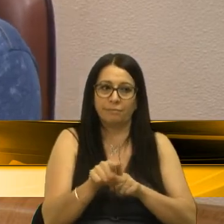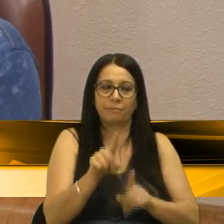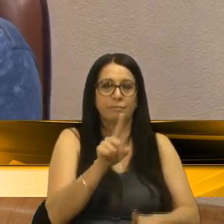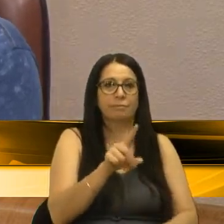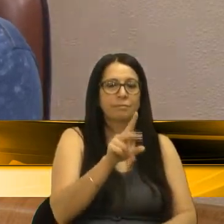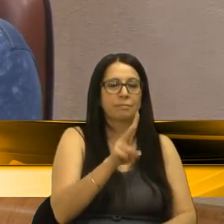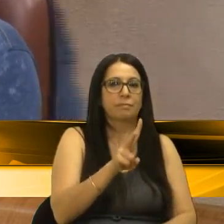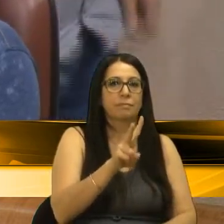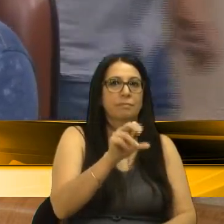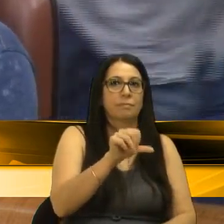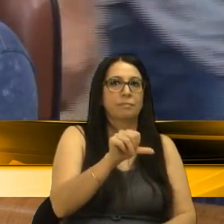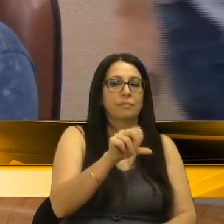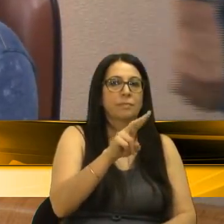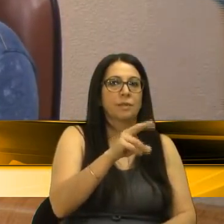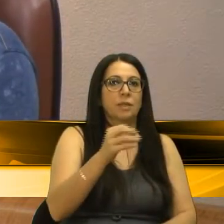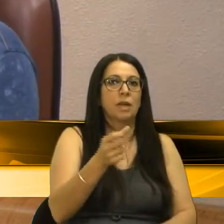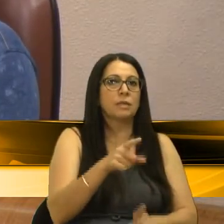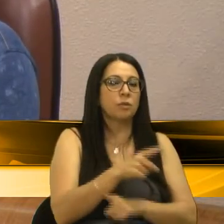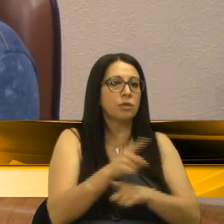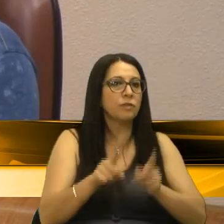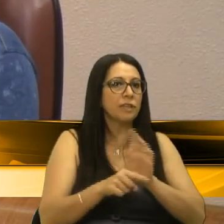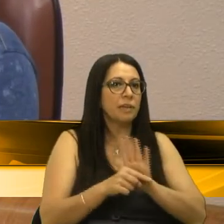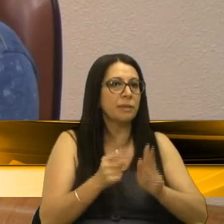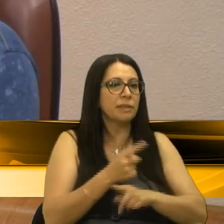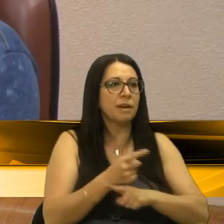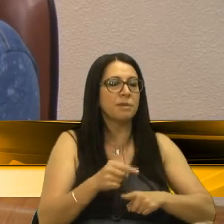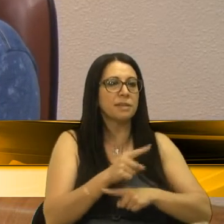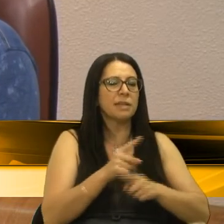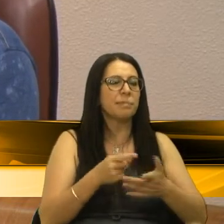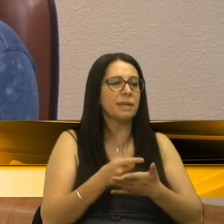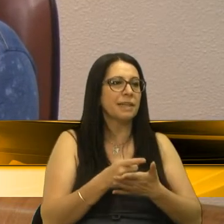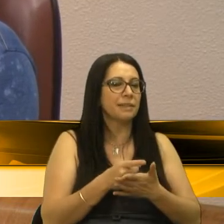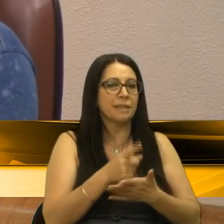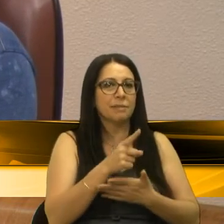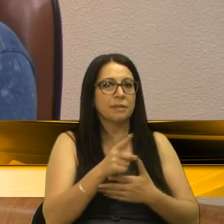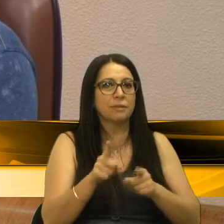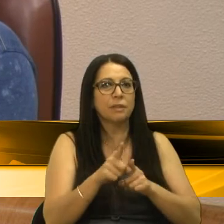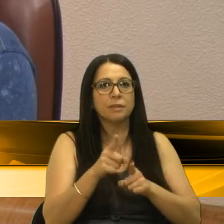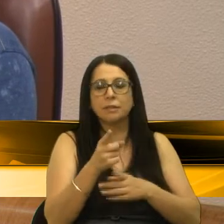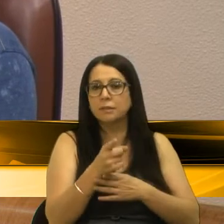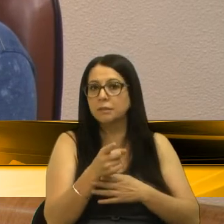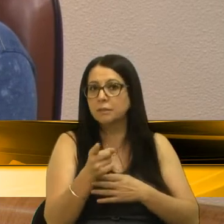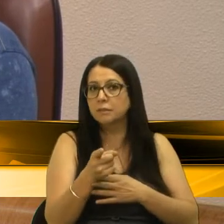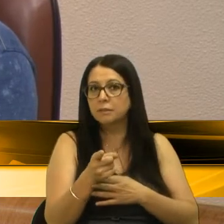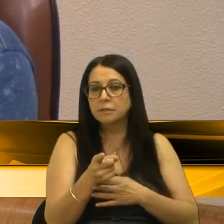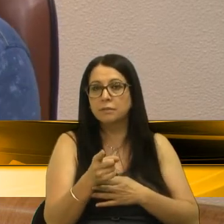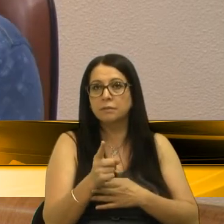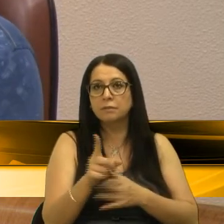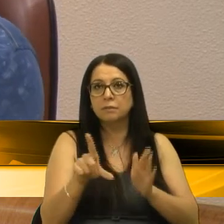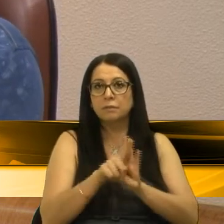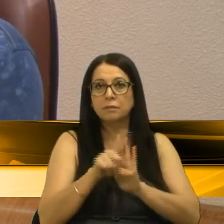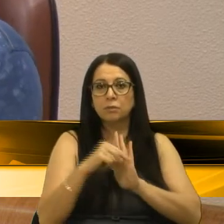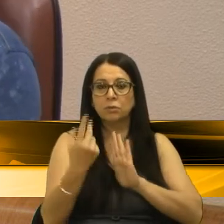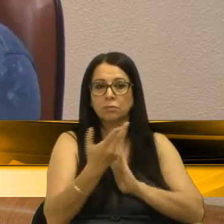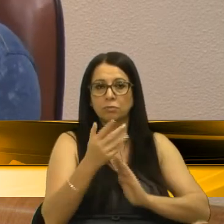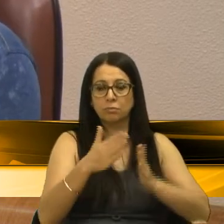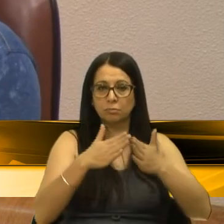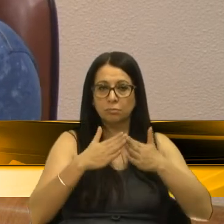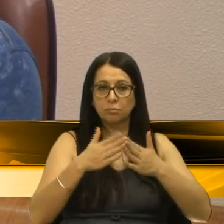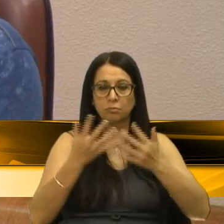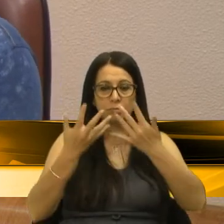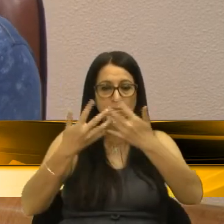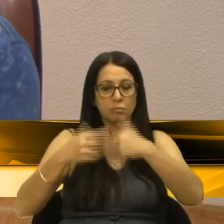de 2006. Capítulo 6º, das situações, atividades e requisitos específicos para expedição de autos de licença de